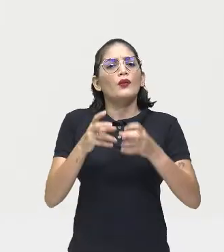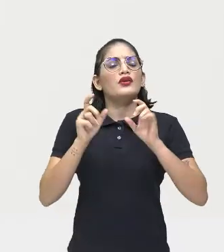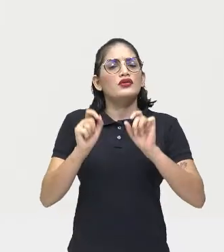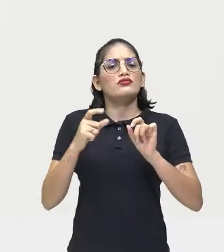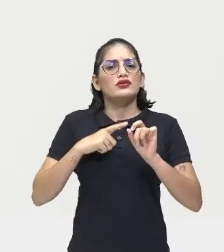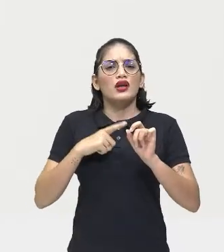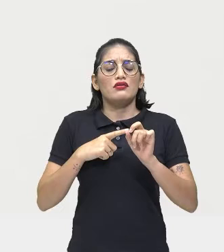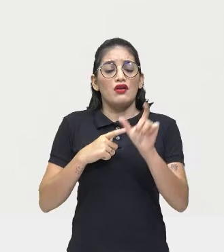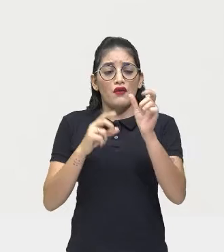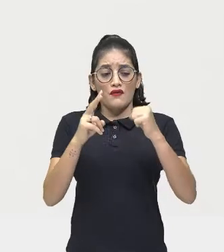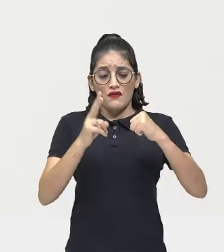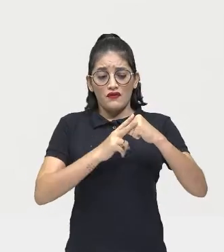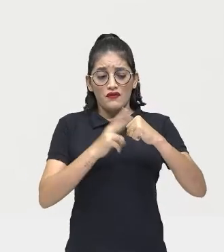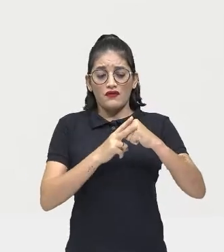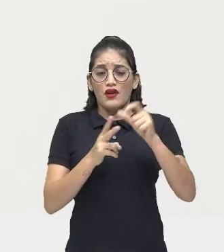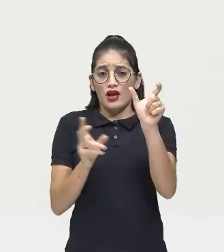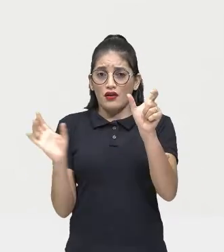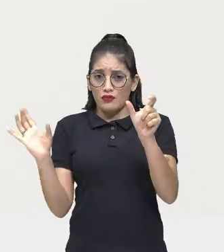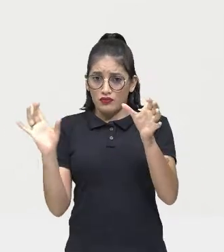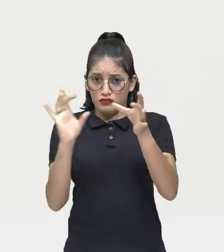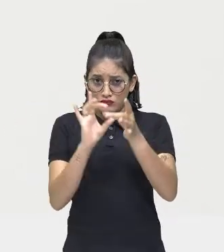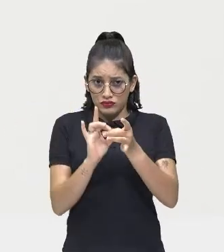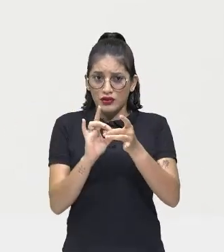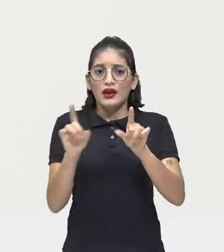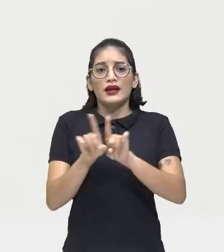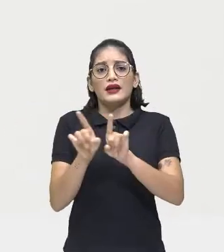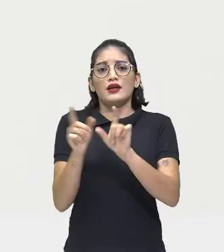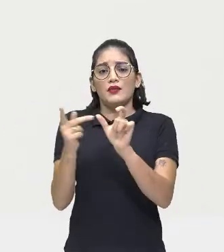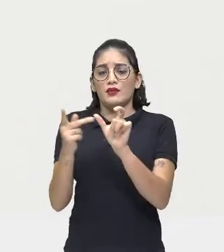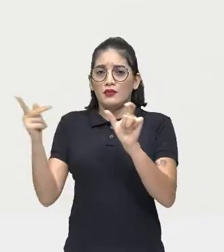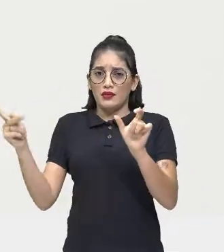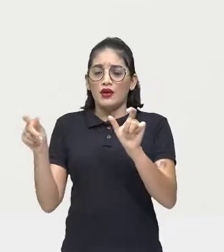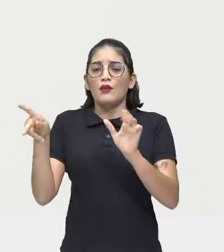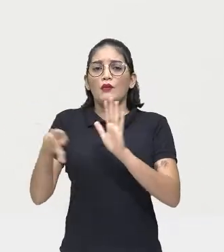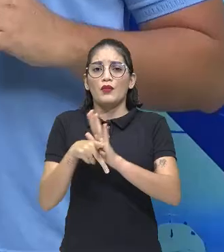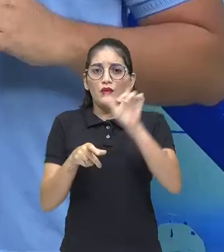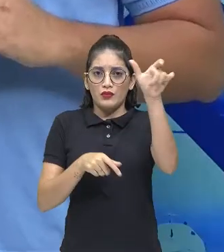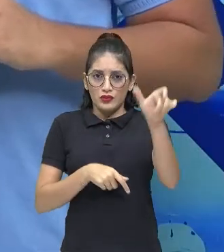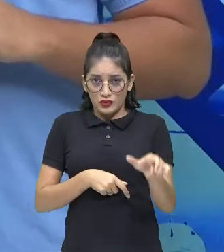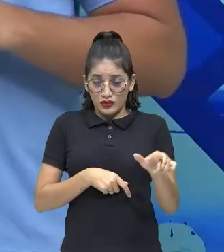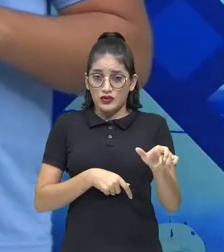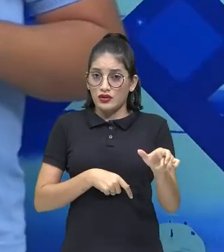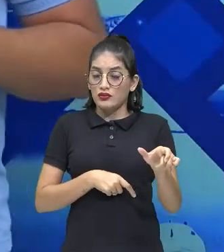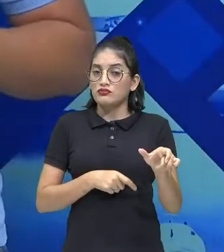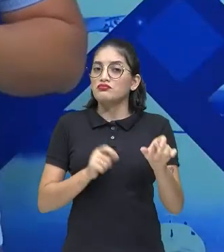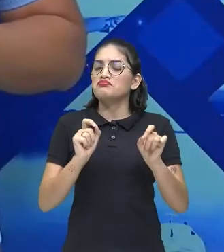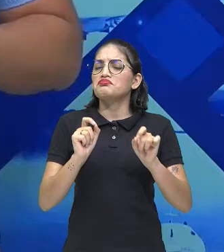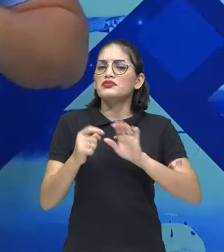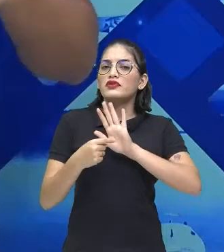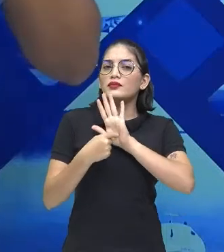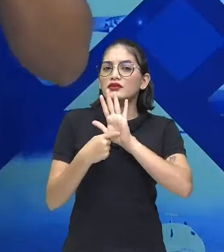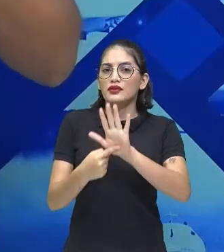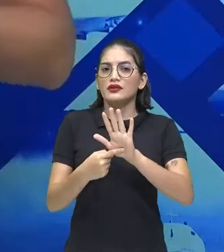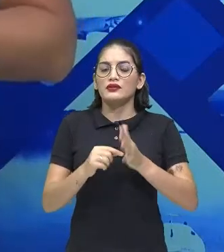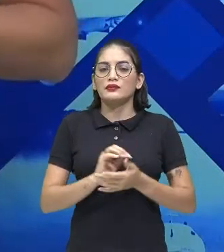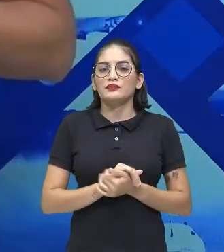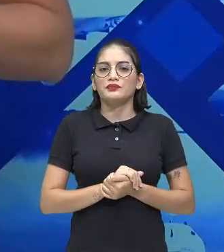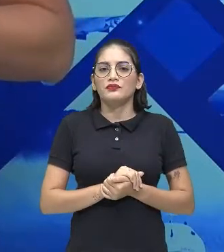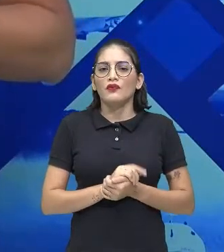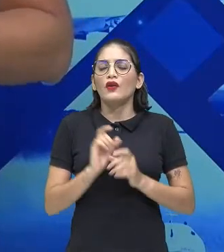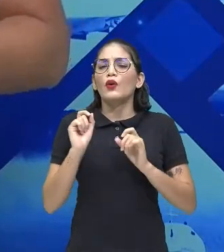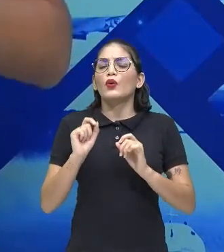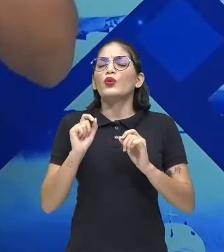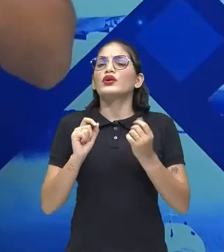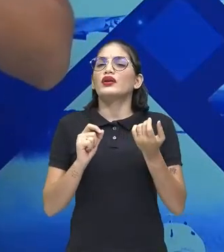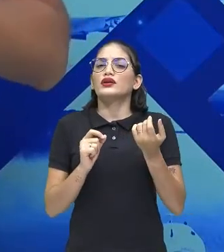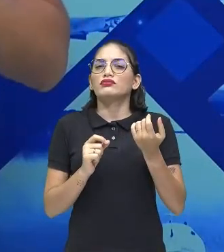formado por um verbo de ligação e pelo predicativo sujeito. O predicativo sujeito vai aparecer aqui, ok? E o que o verbo de